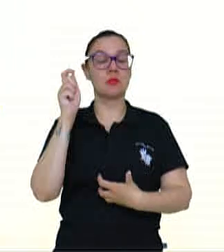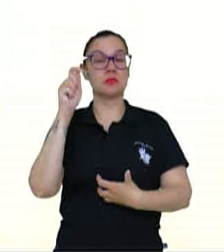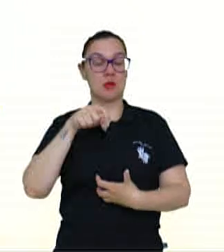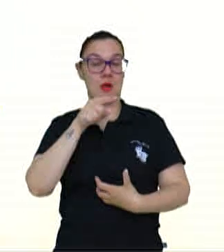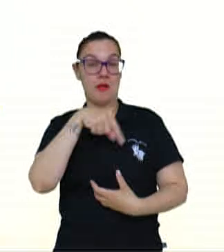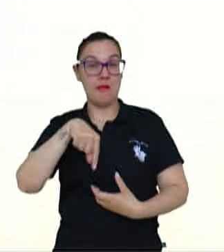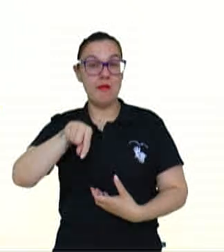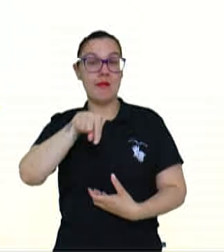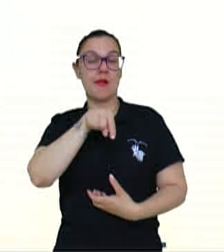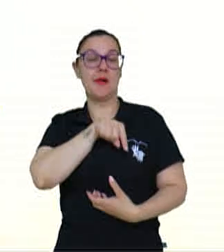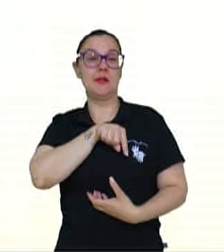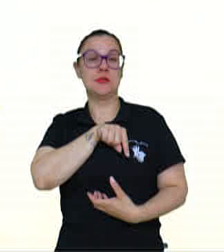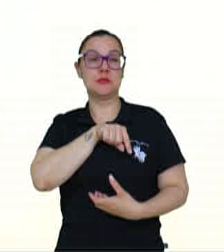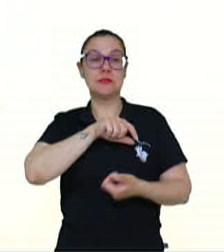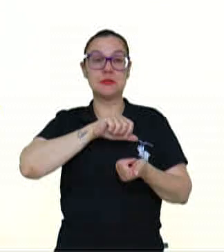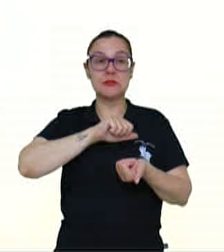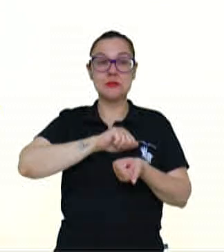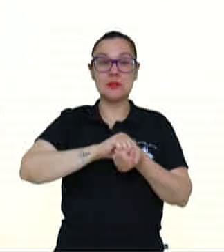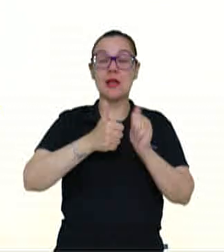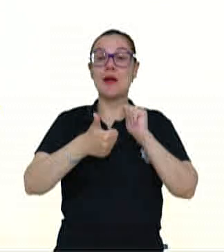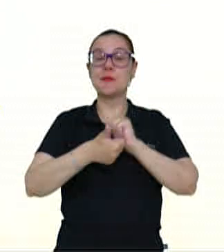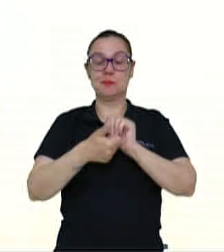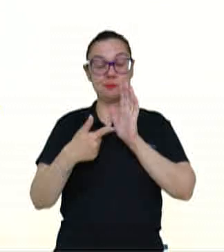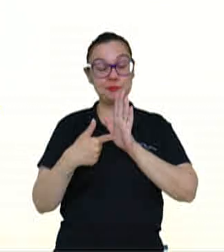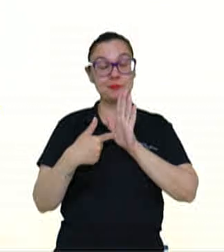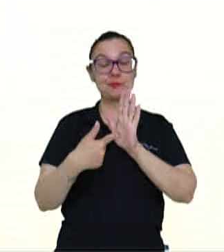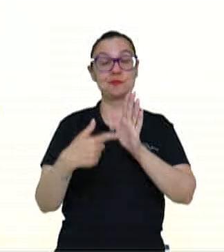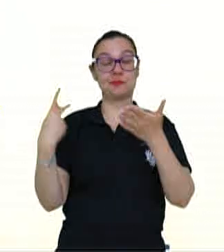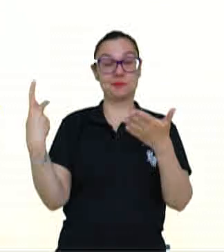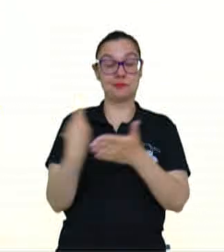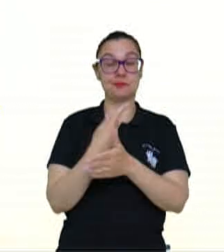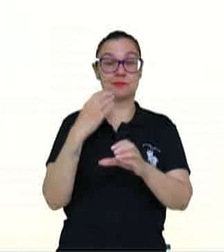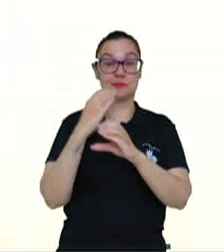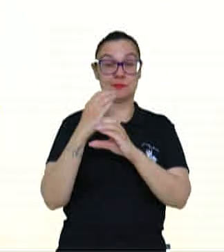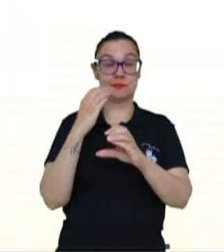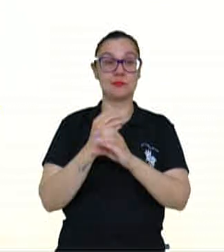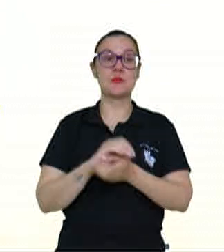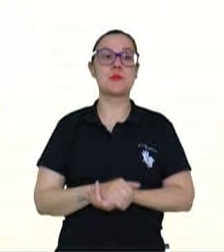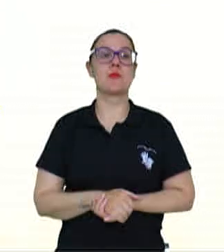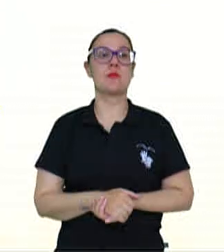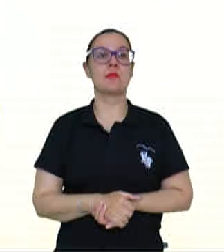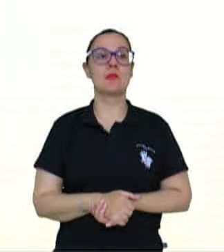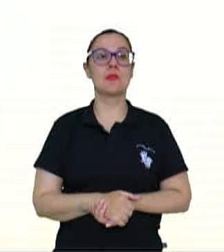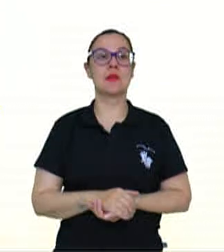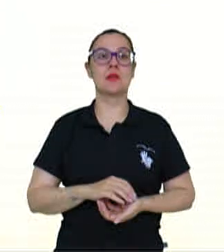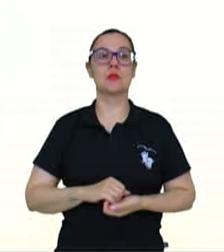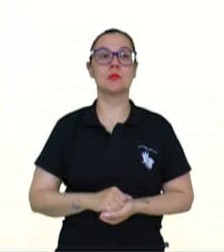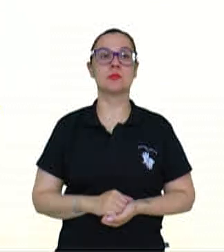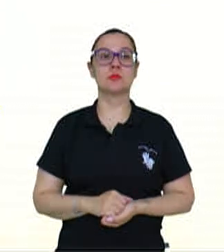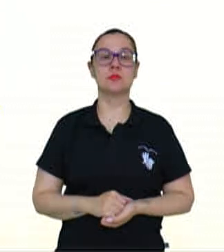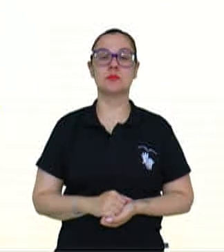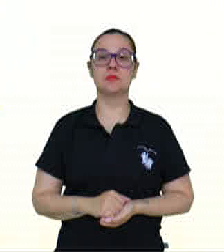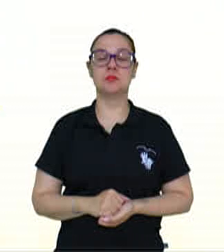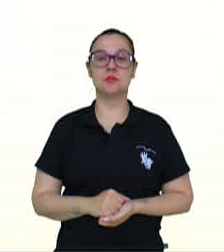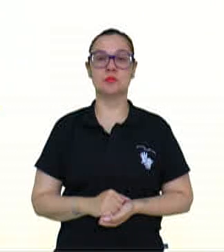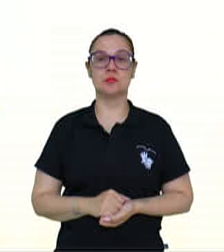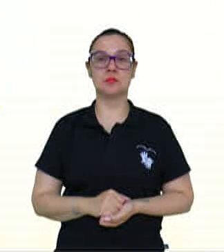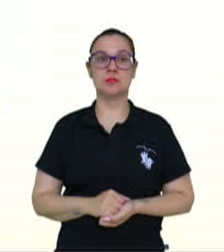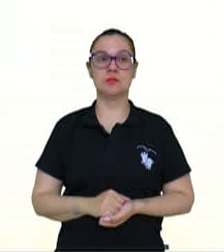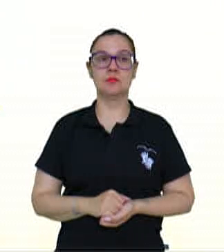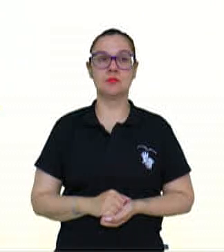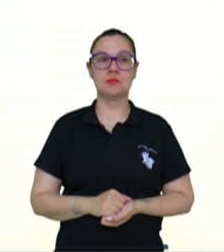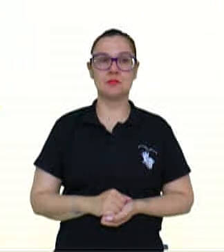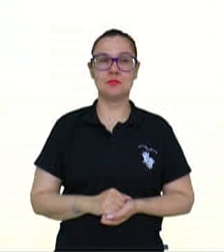pode, que comumente aparecem aí de falhas na comunicação. Uma delas é a saturação de informação.